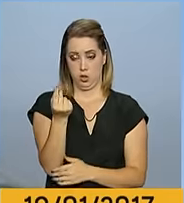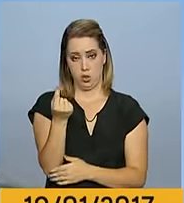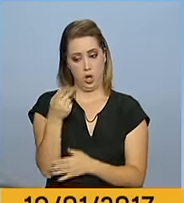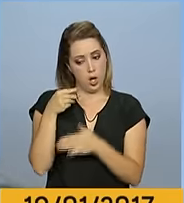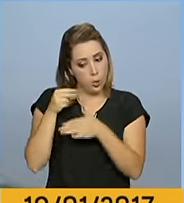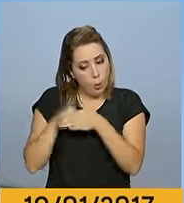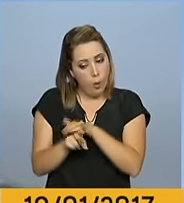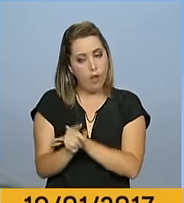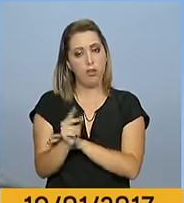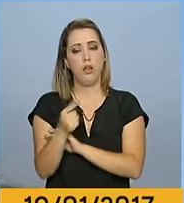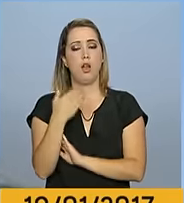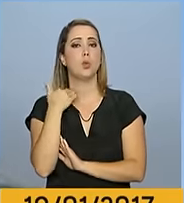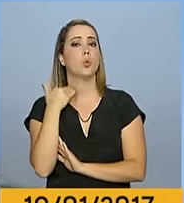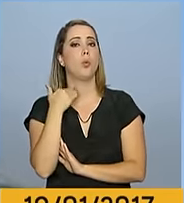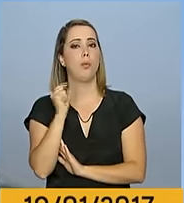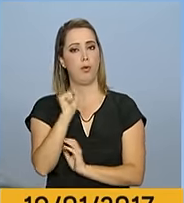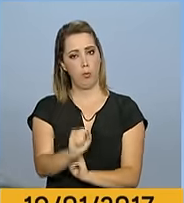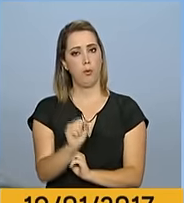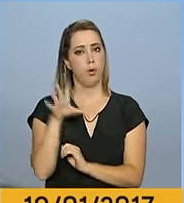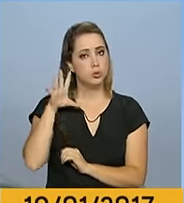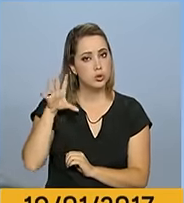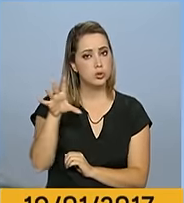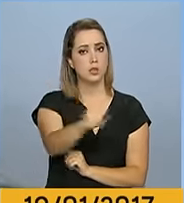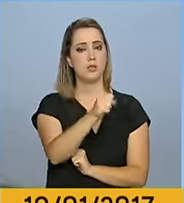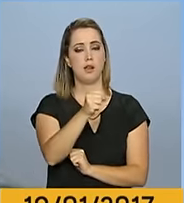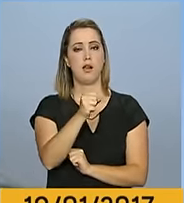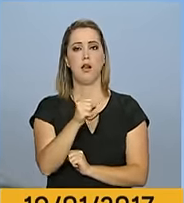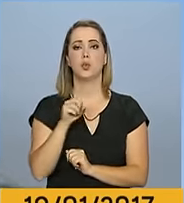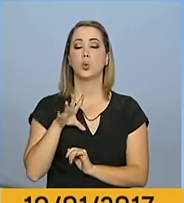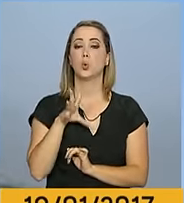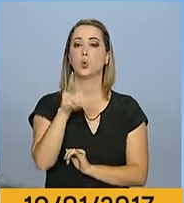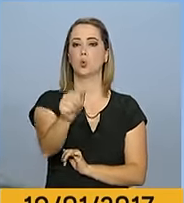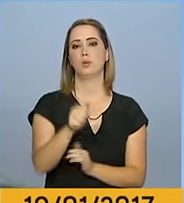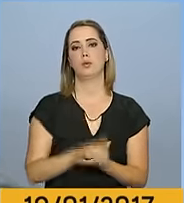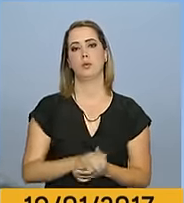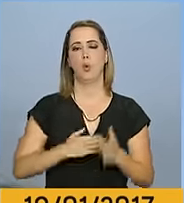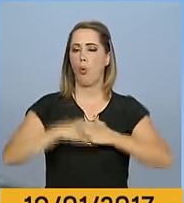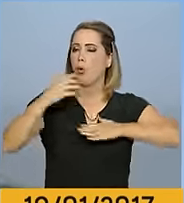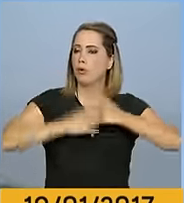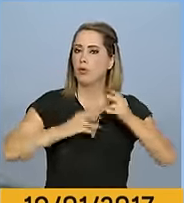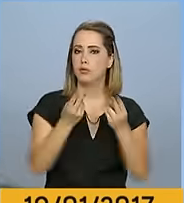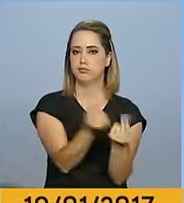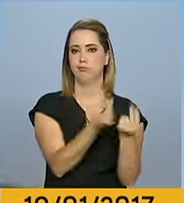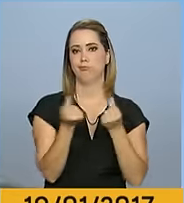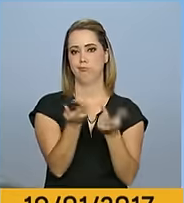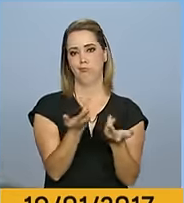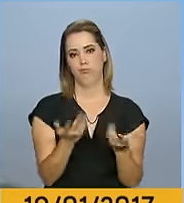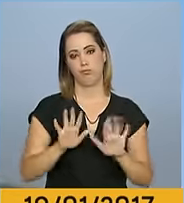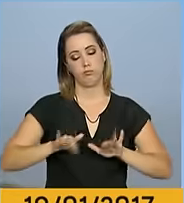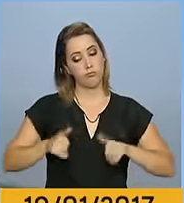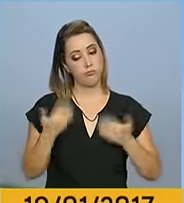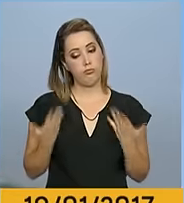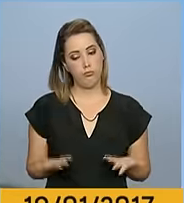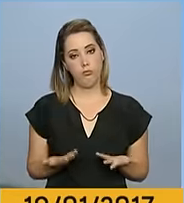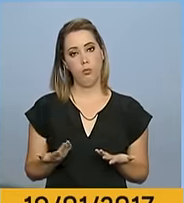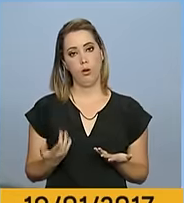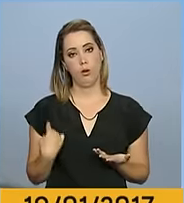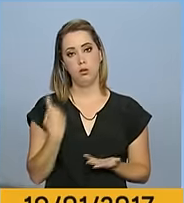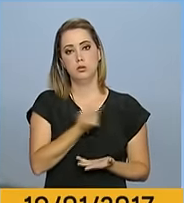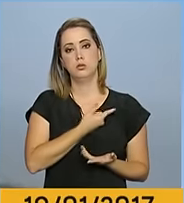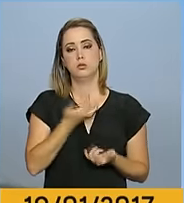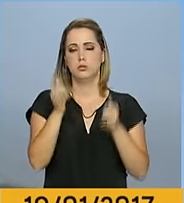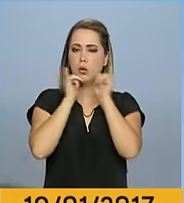sacá-las por inteiro, qualquer valor, não é? Só para deixar isso bem claro. Então, meus amigos, nós estamos